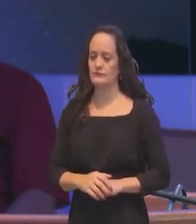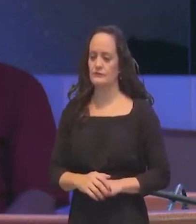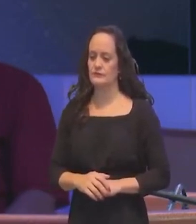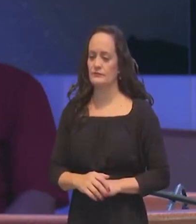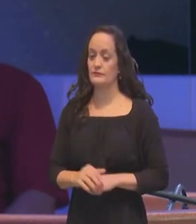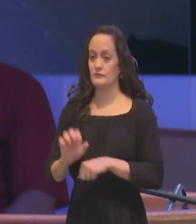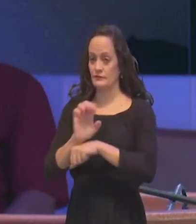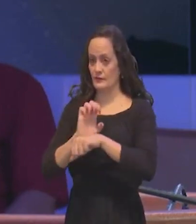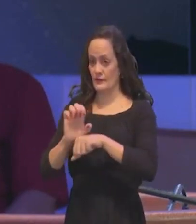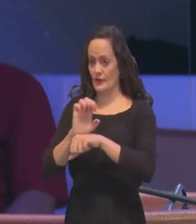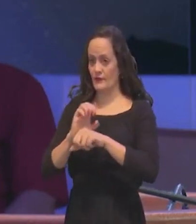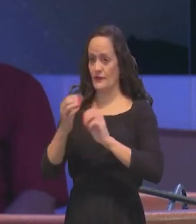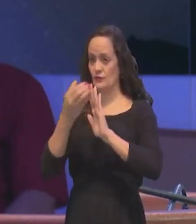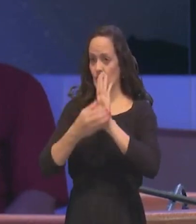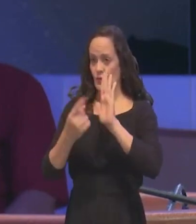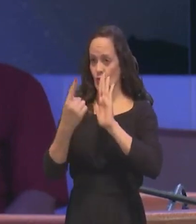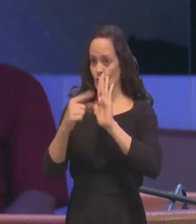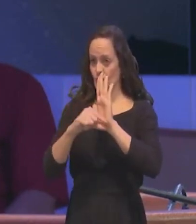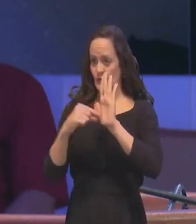Efésios 1, 22.